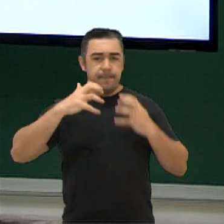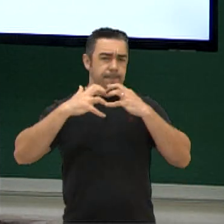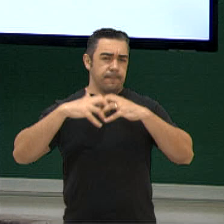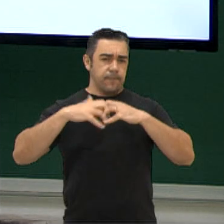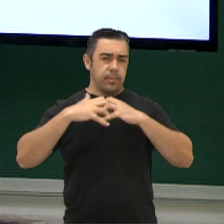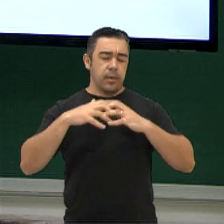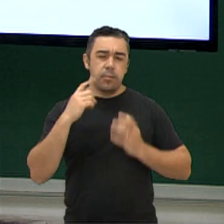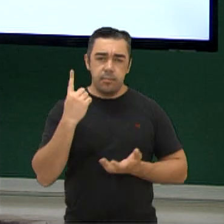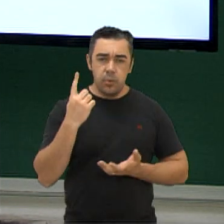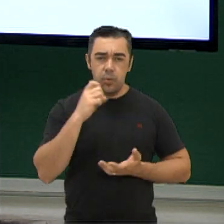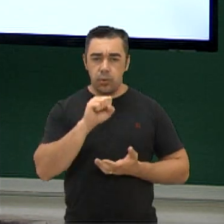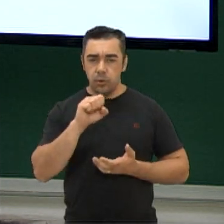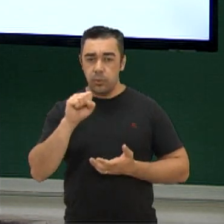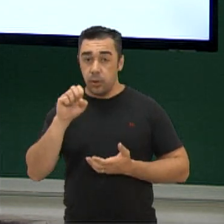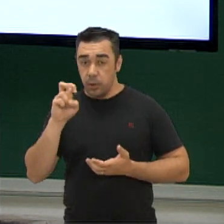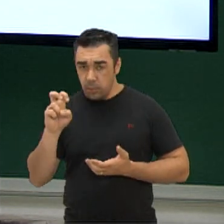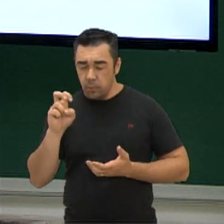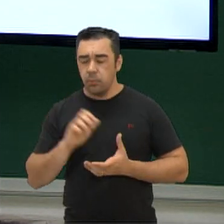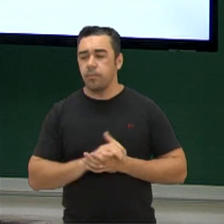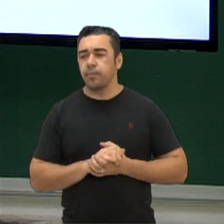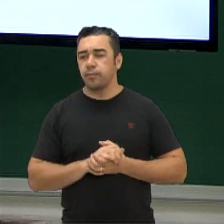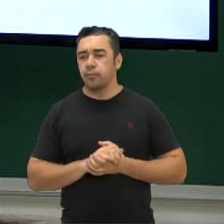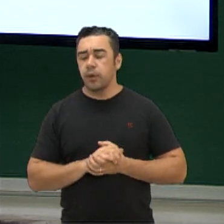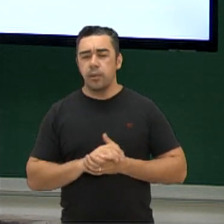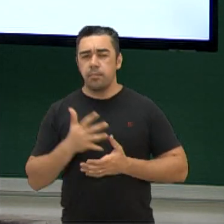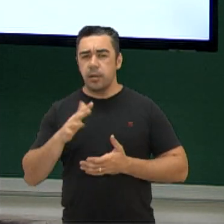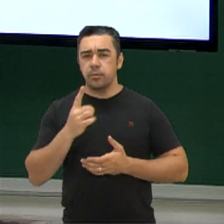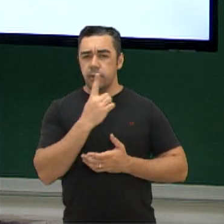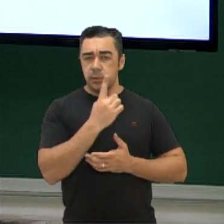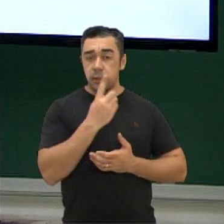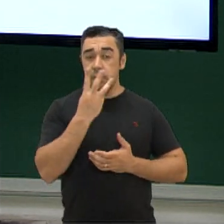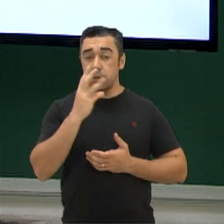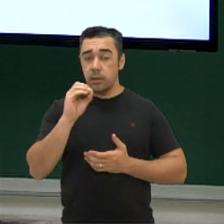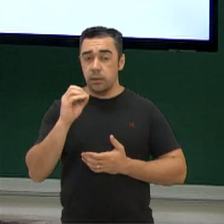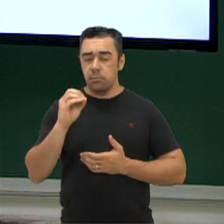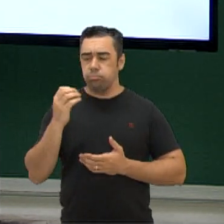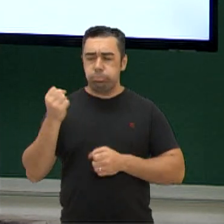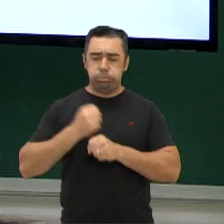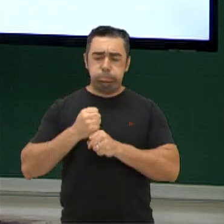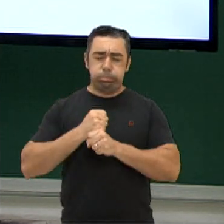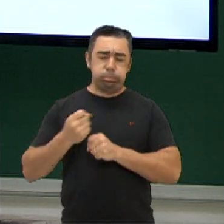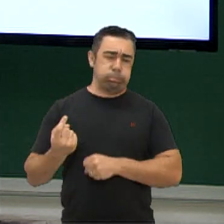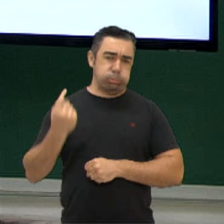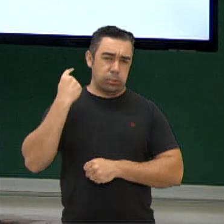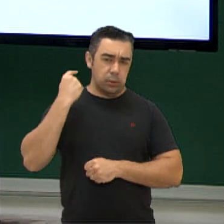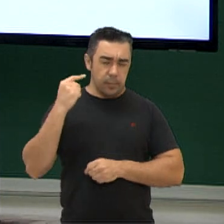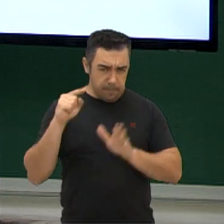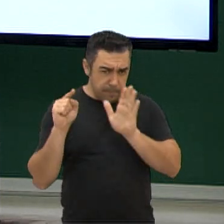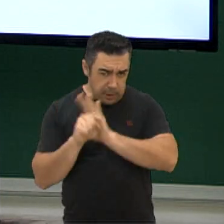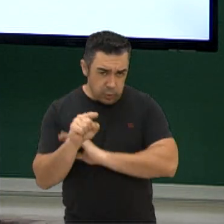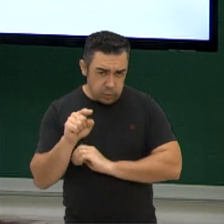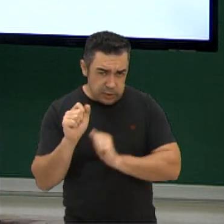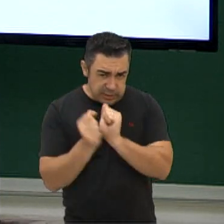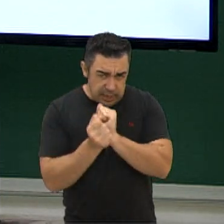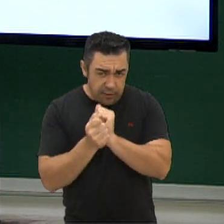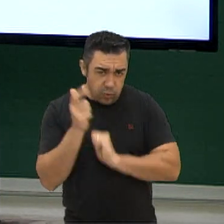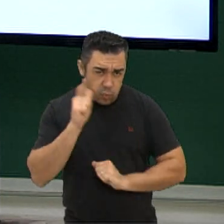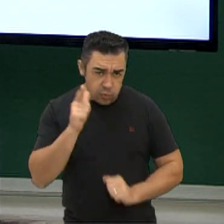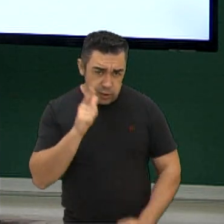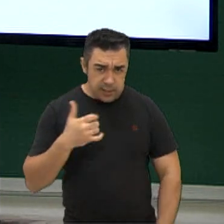Em 1885, há quase 130 anos atrás, esses escravos, será que eles chegavam